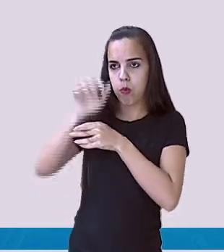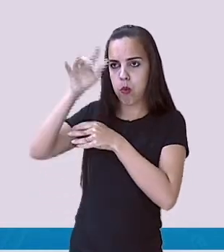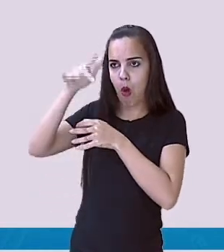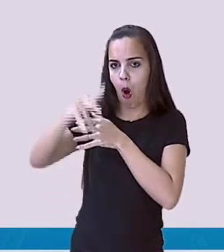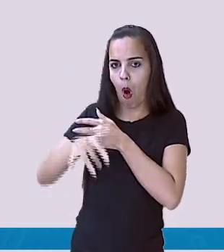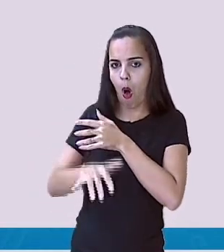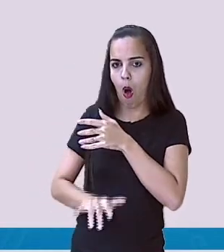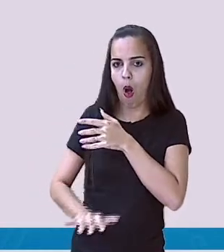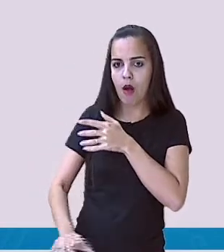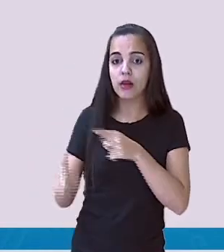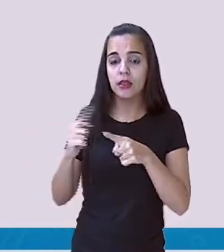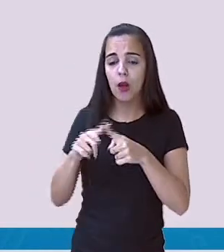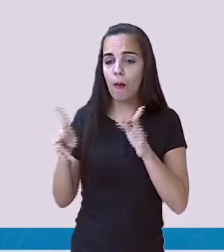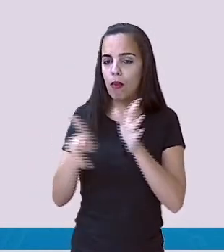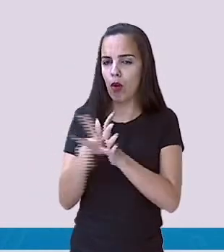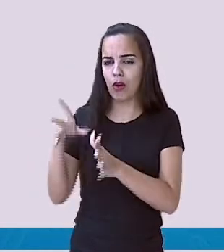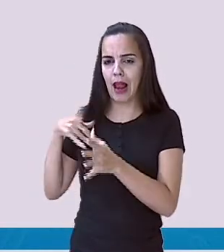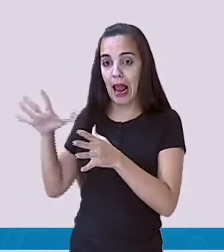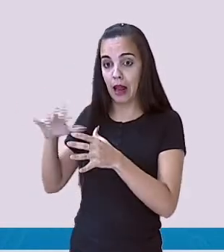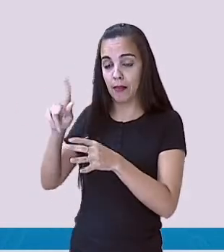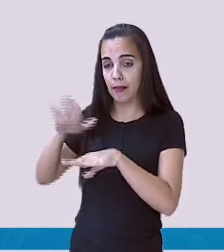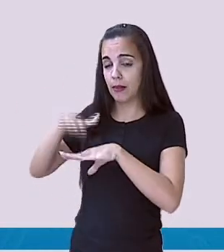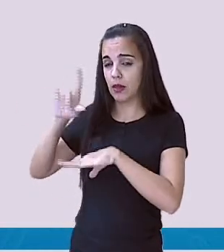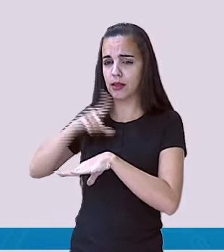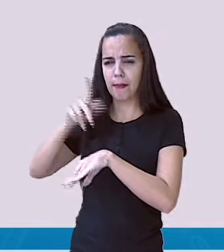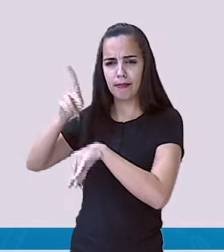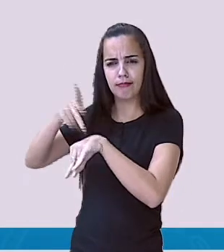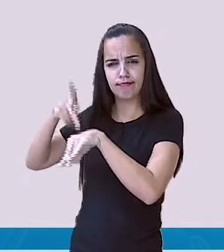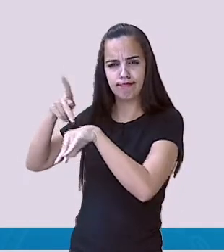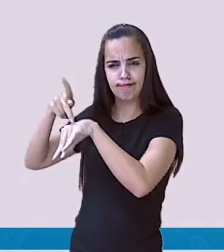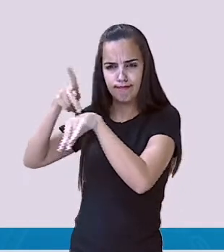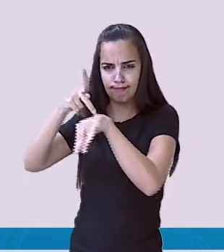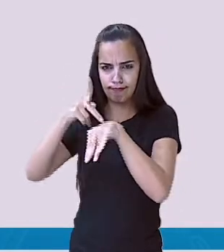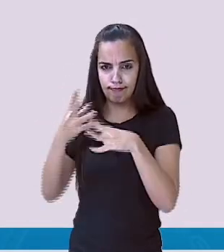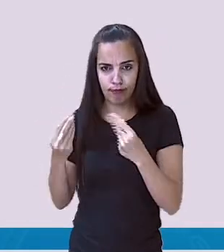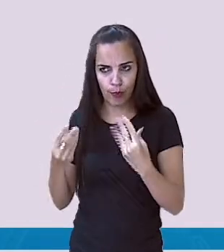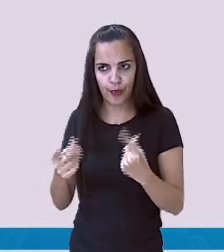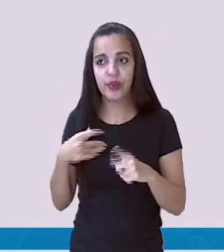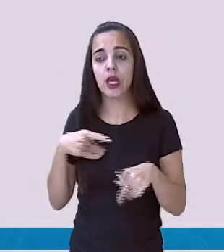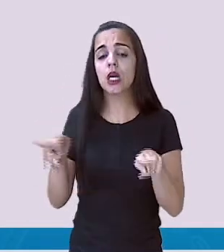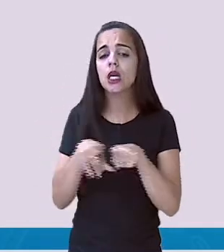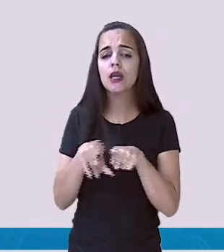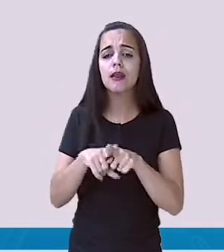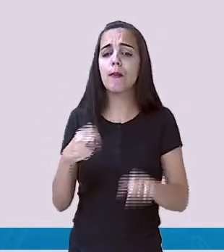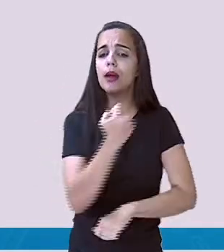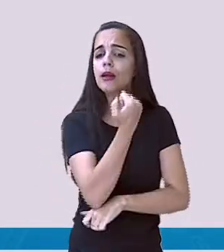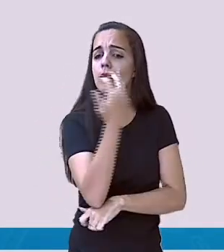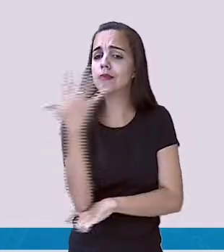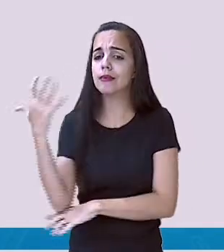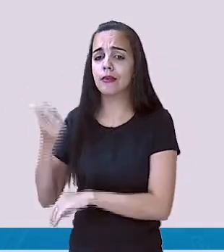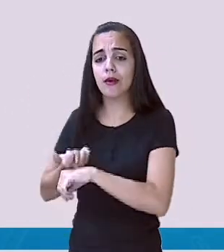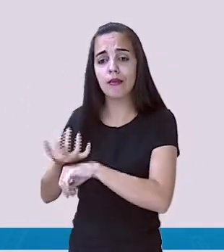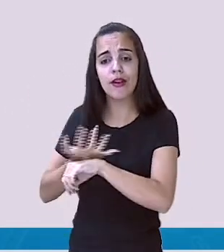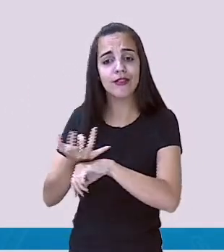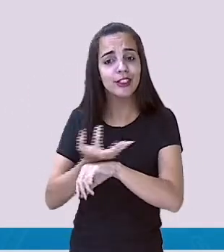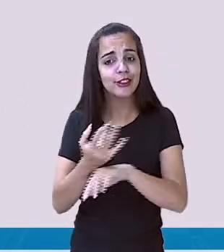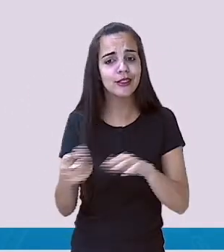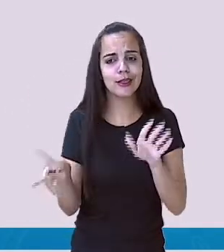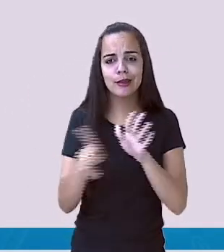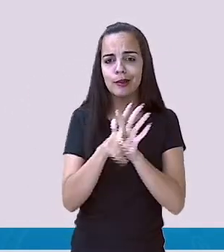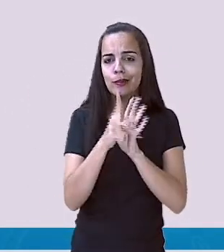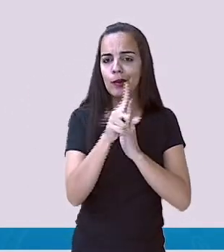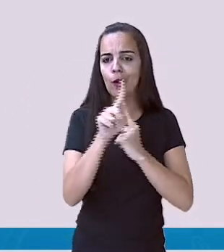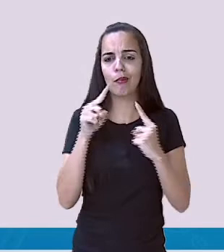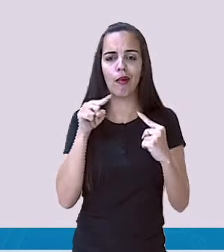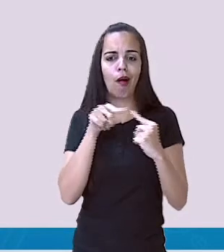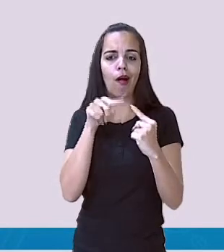geralmente são regiões muito rochosas, com muita rocha, né? E também com uma vegetação típica.